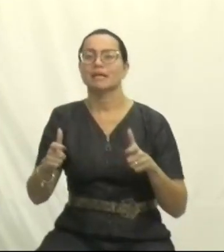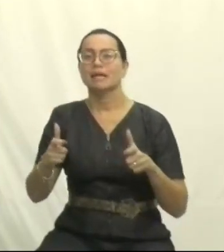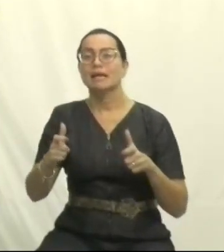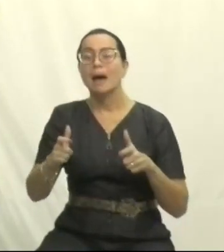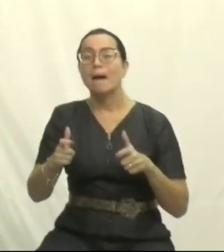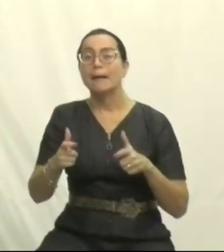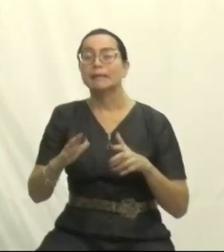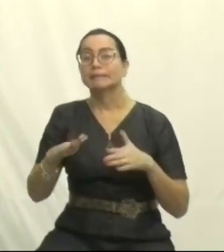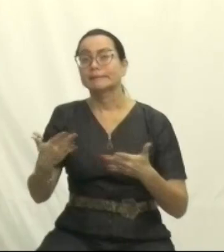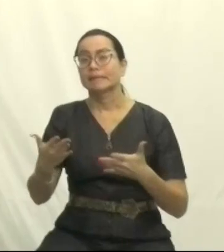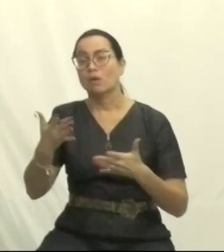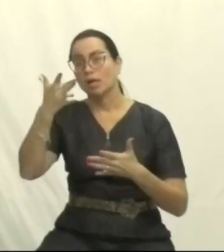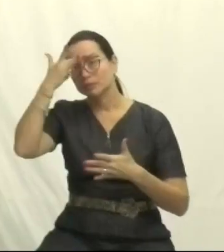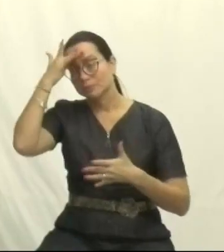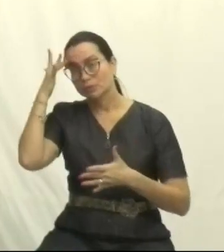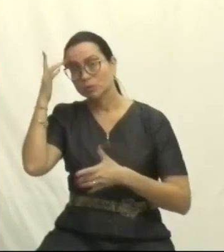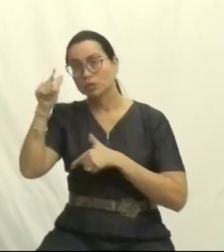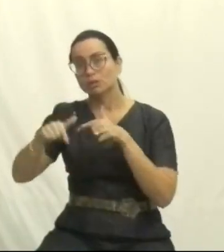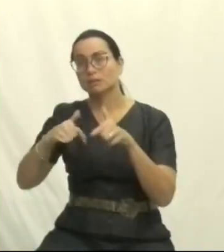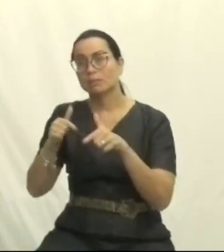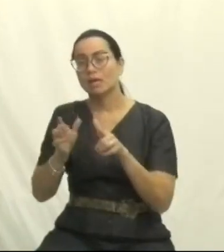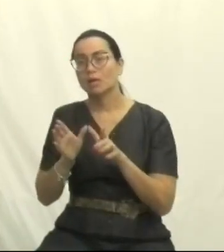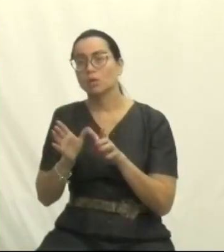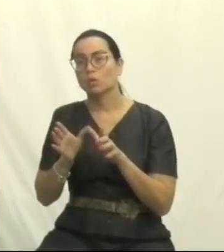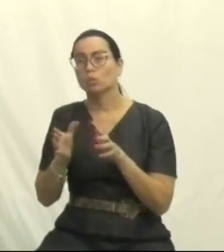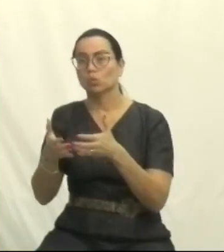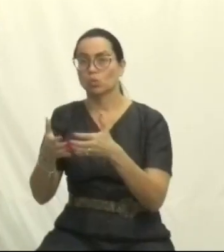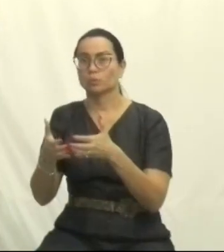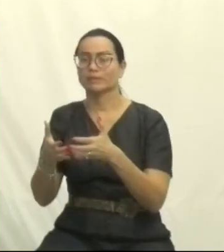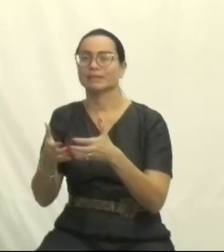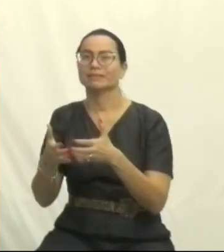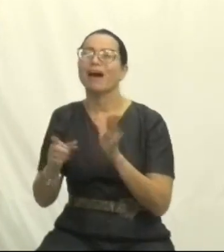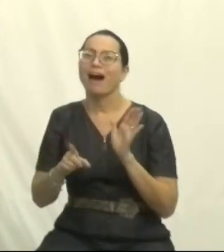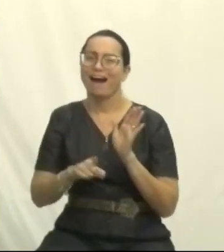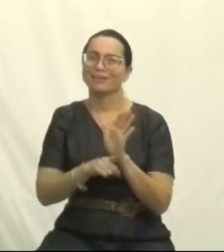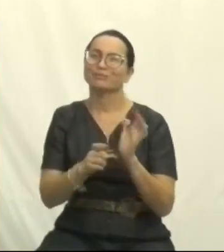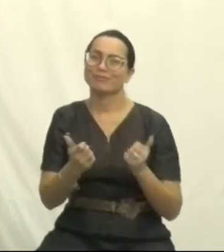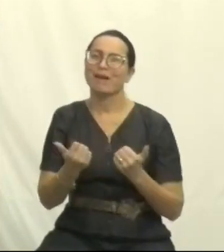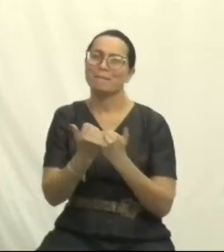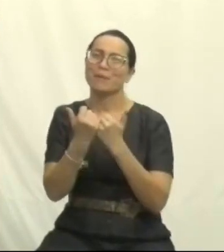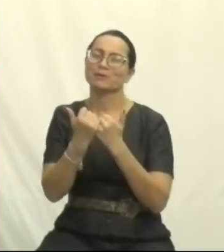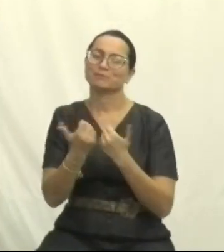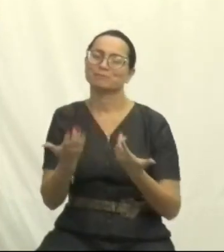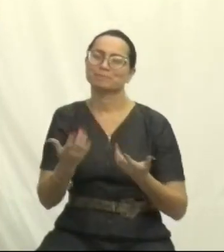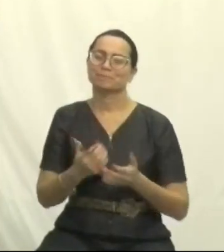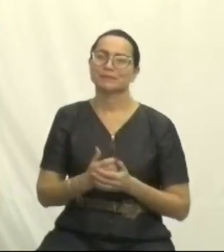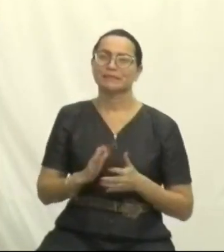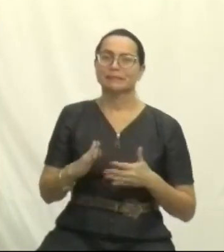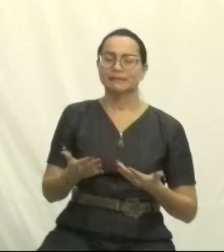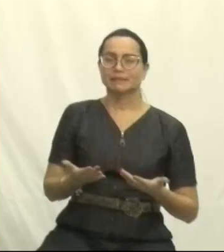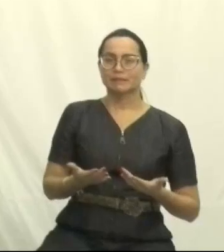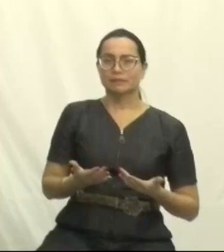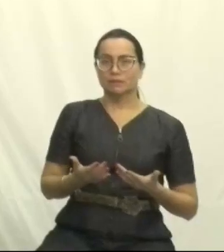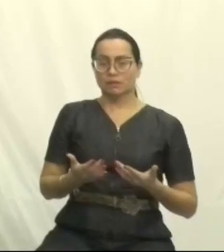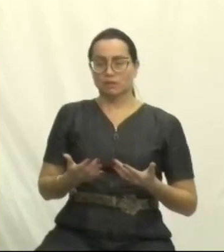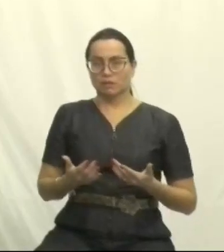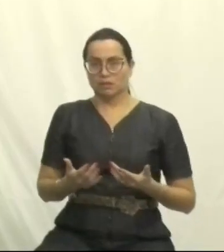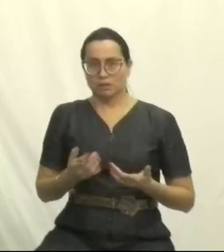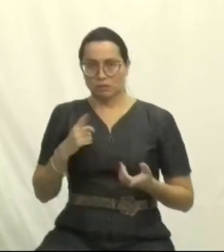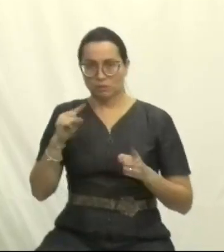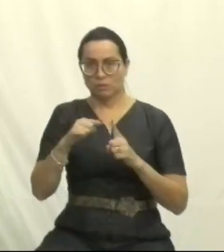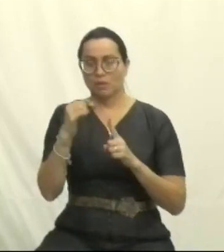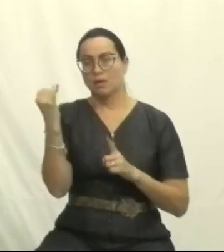essa sustentabilidade para o Corpo de Bombeiros para que a gente possa fazer frente às ocorrências, né. E um ponto muito importante